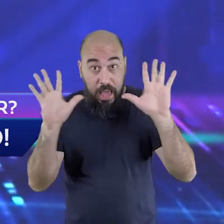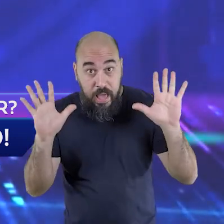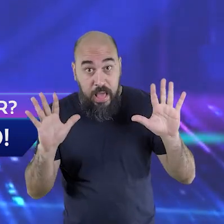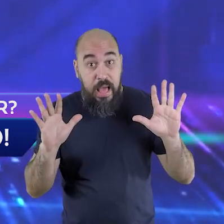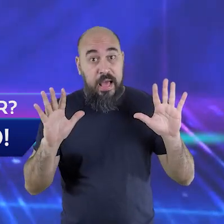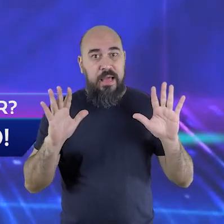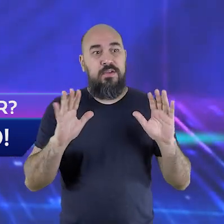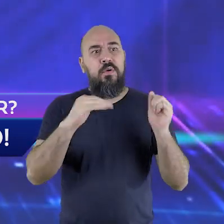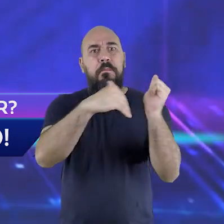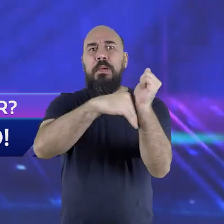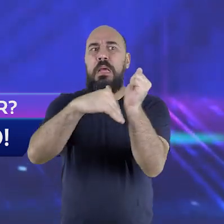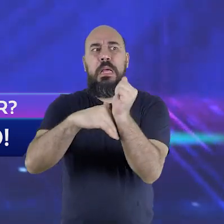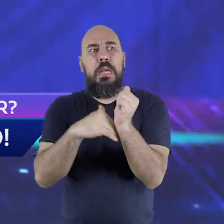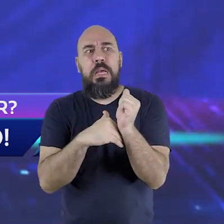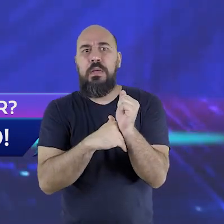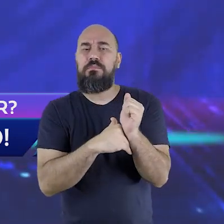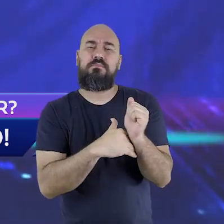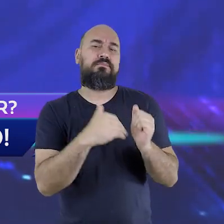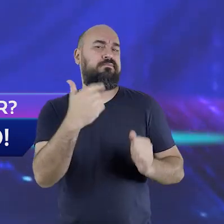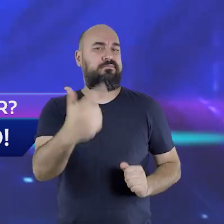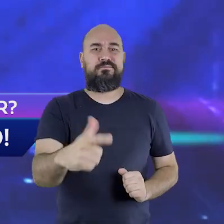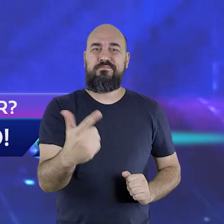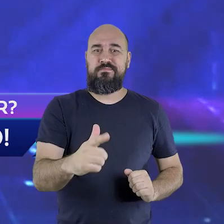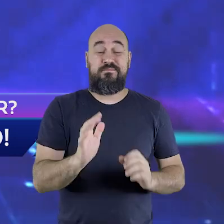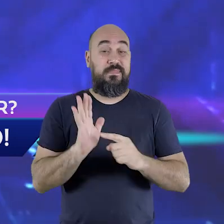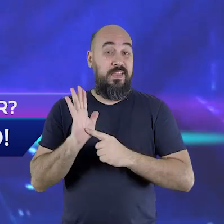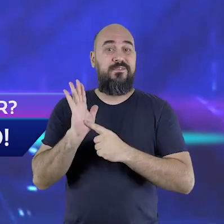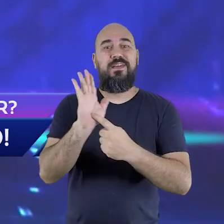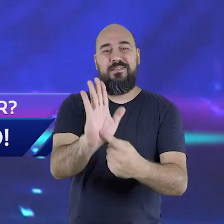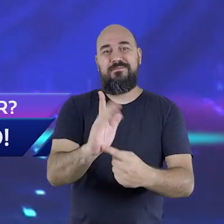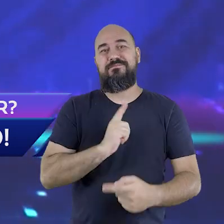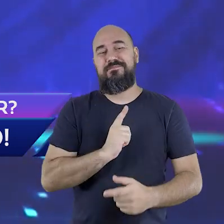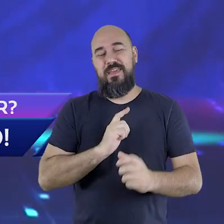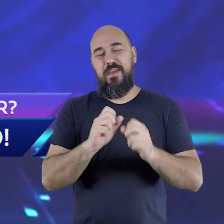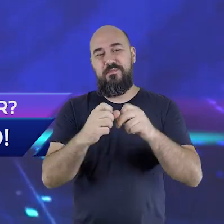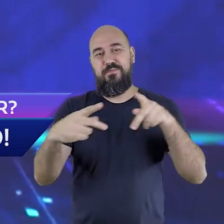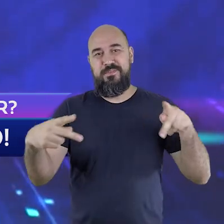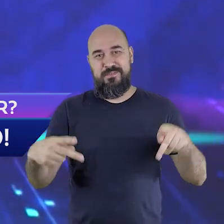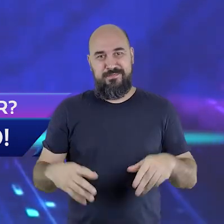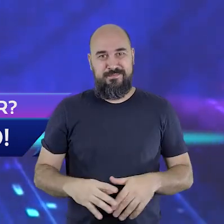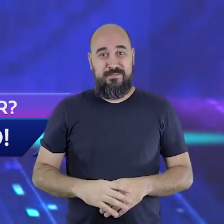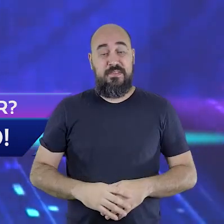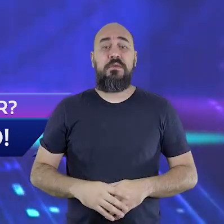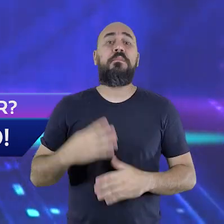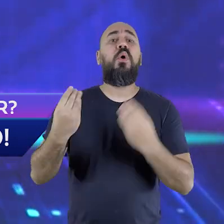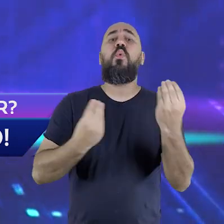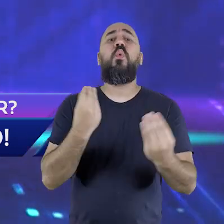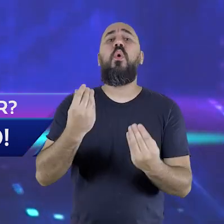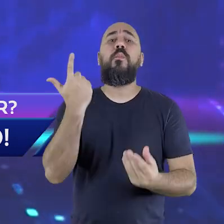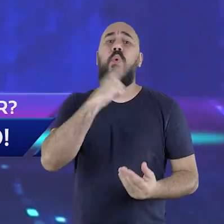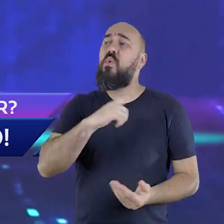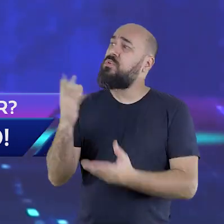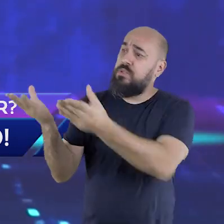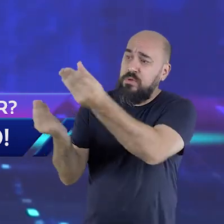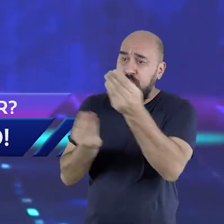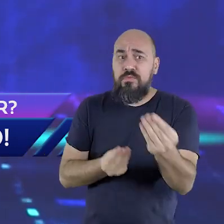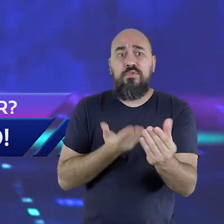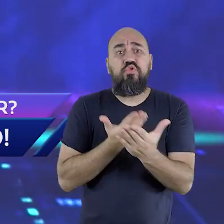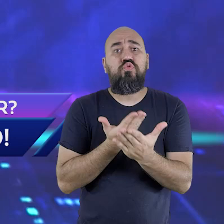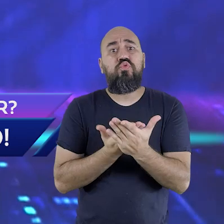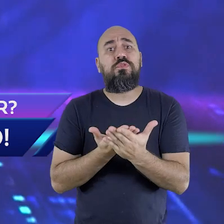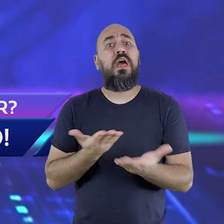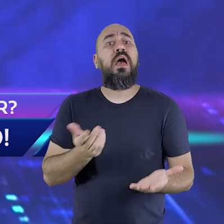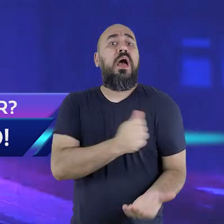verdade, foram revelados no livro do Apocalipse. E o que você deve fazer para ser aluno da nossa escola